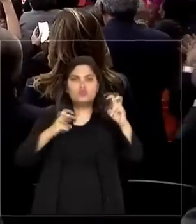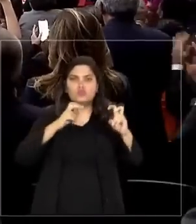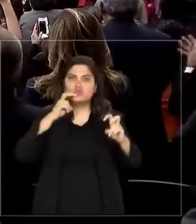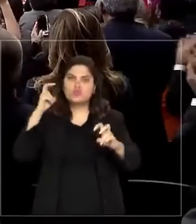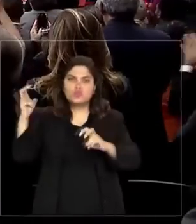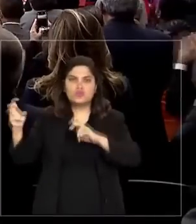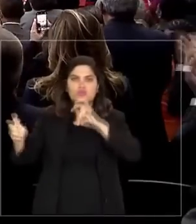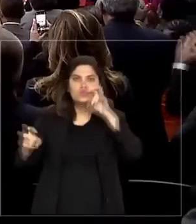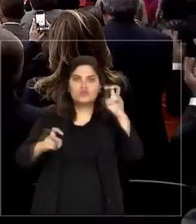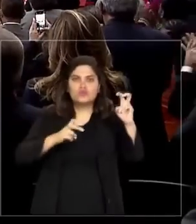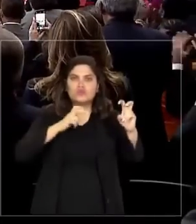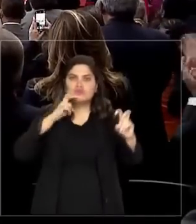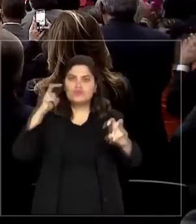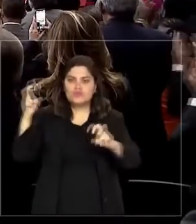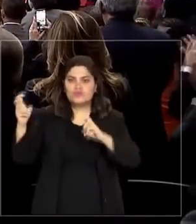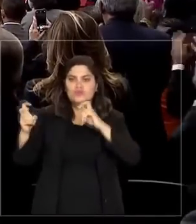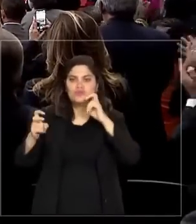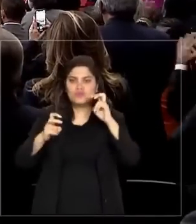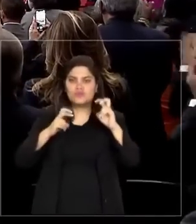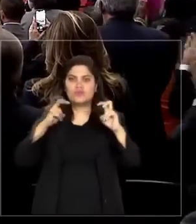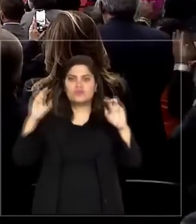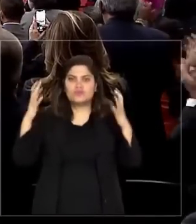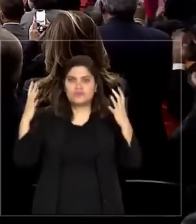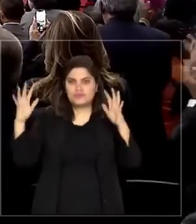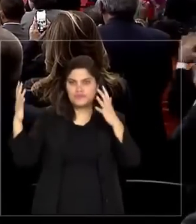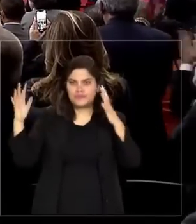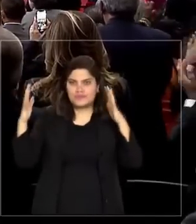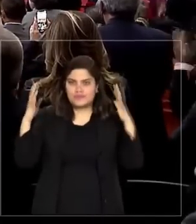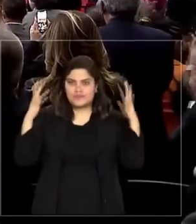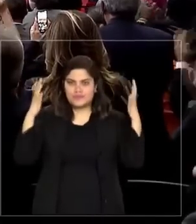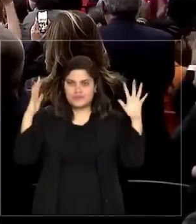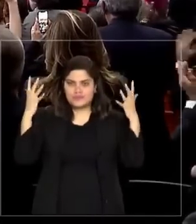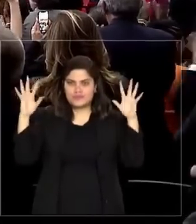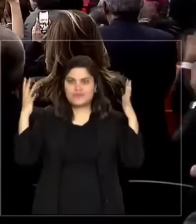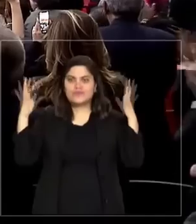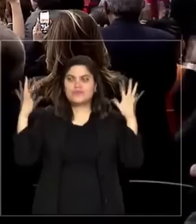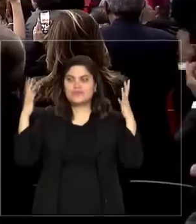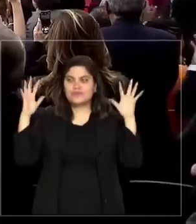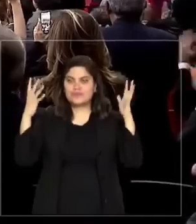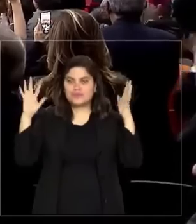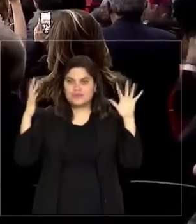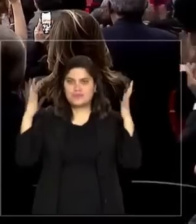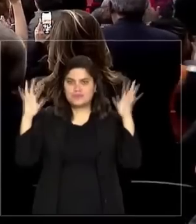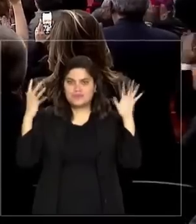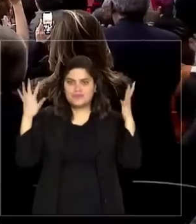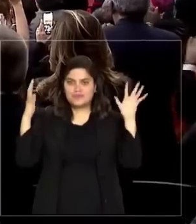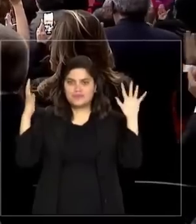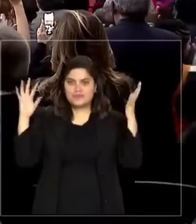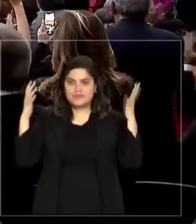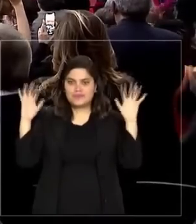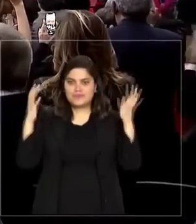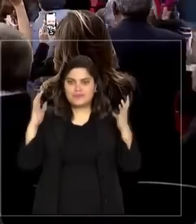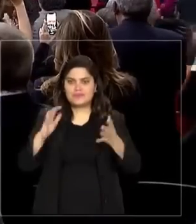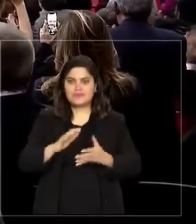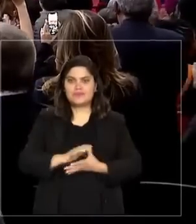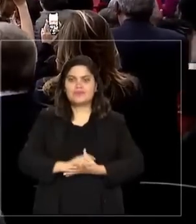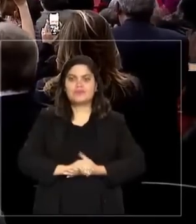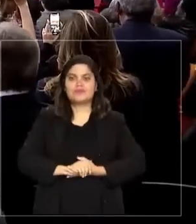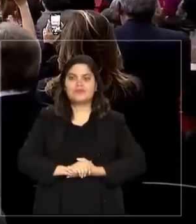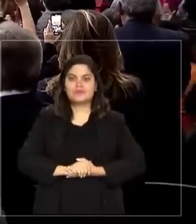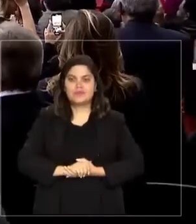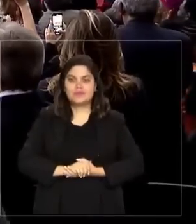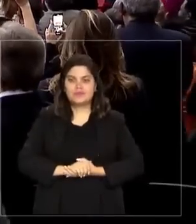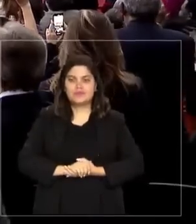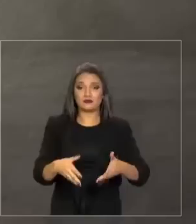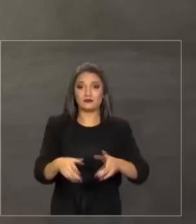acompanhar a solenidade derrotado na candidatura à reeleição o presidente Jair bolsonaro não participou da solenidade nem enviou